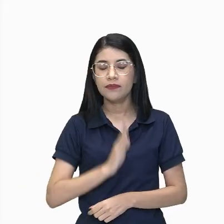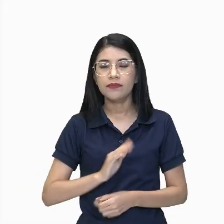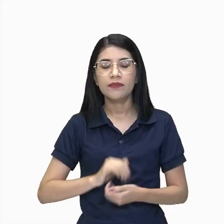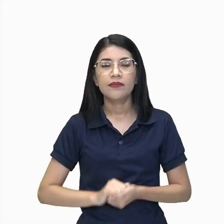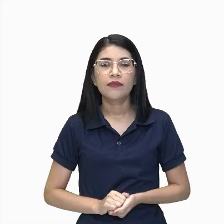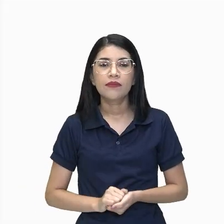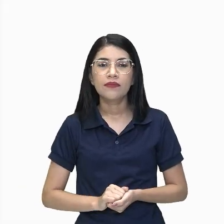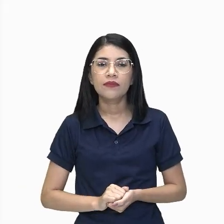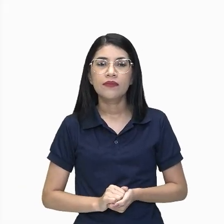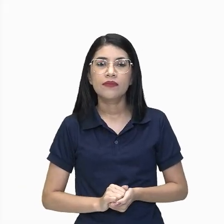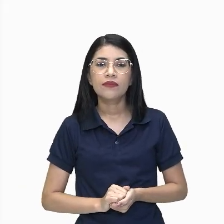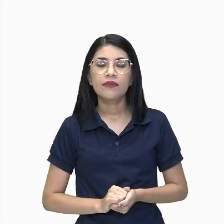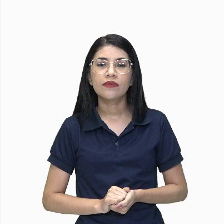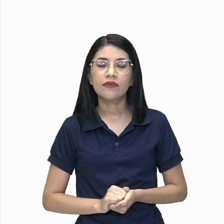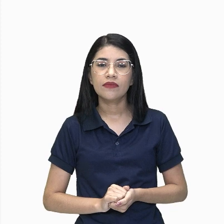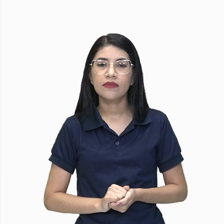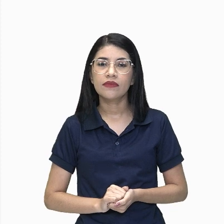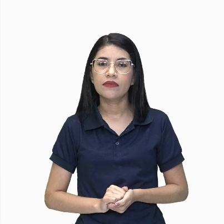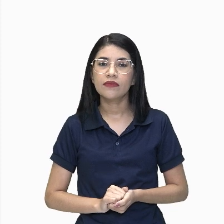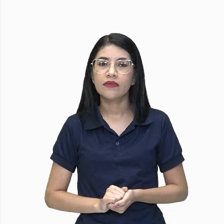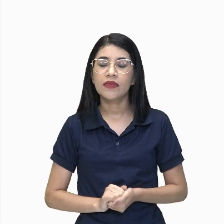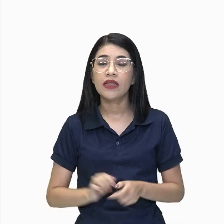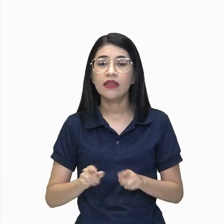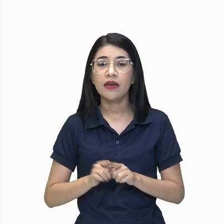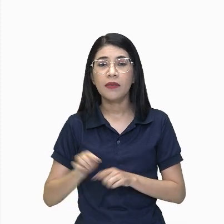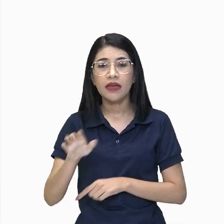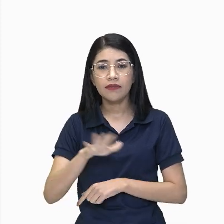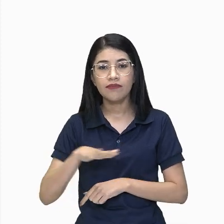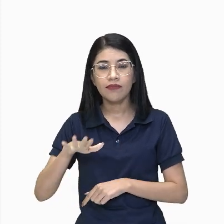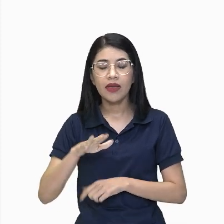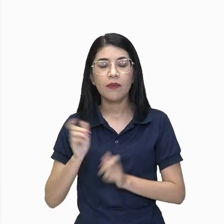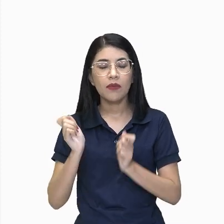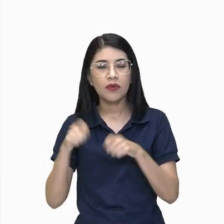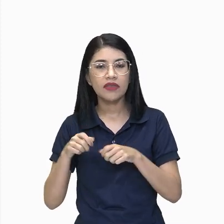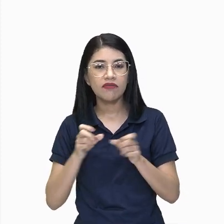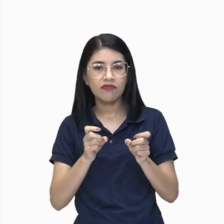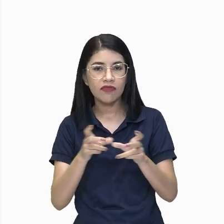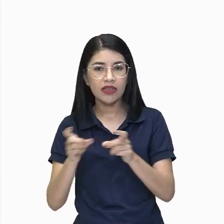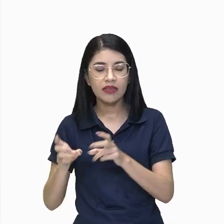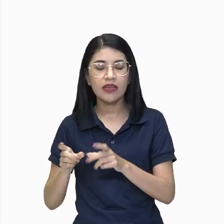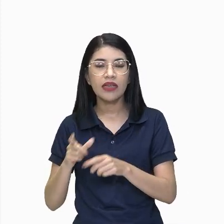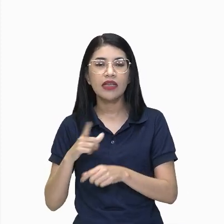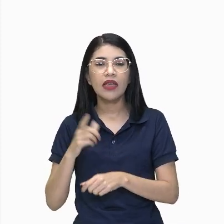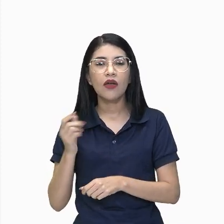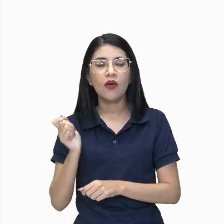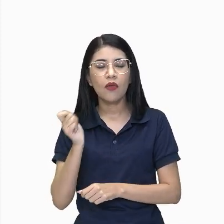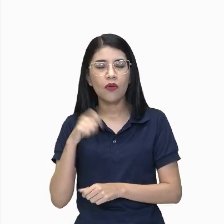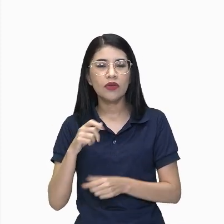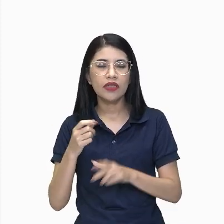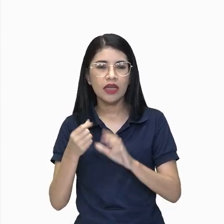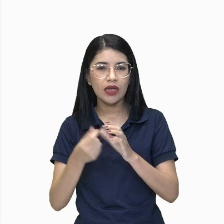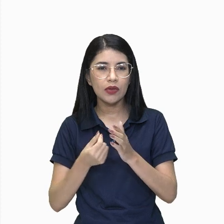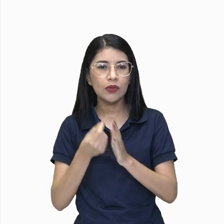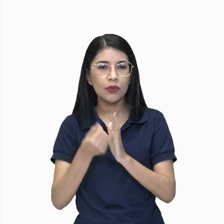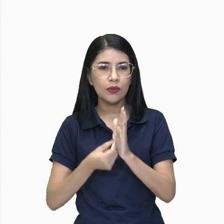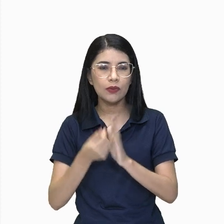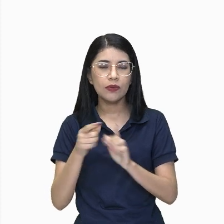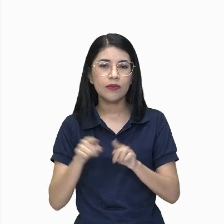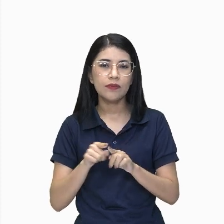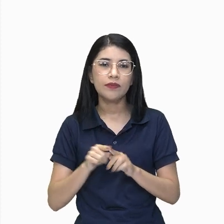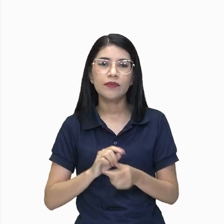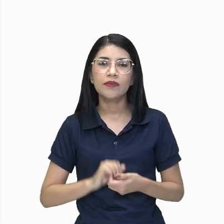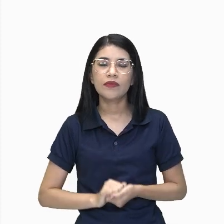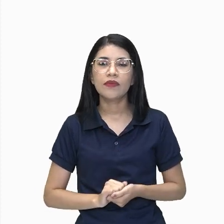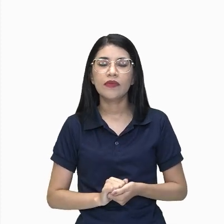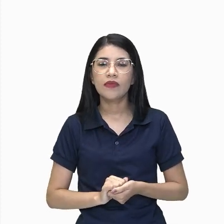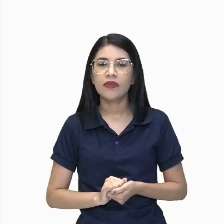lá. Tornar as terras um bem comercial, ou seja, fonte de lucro, tirando delas o caráter de estado social, derivado